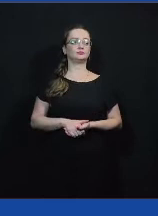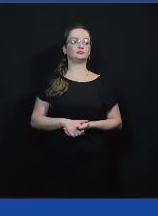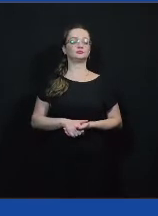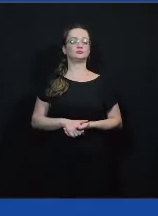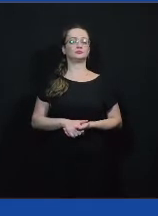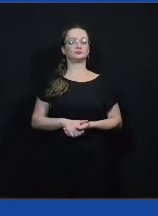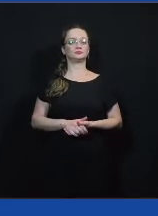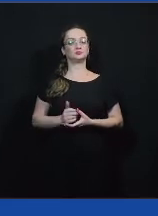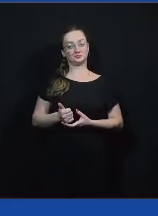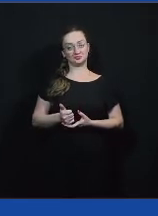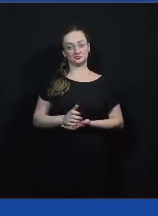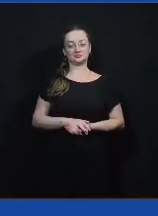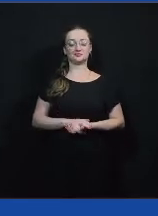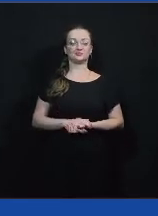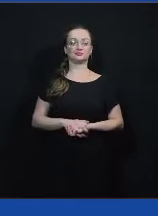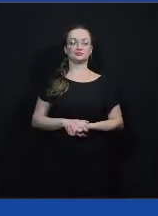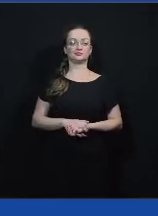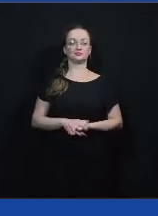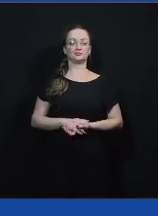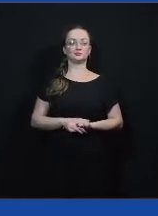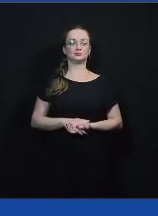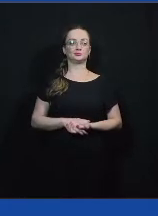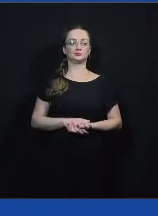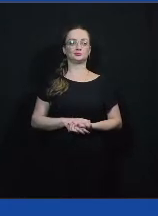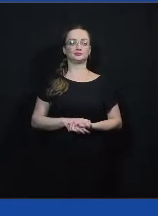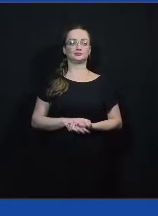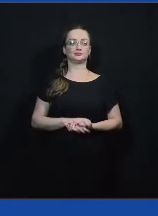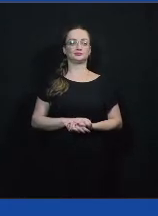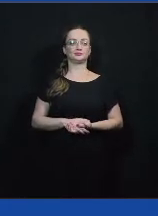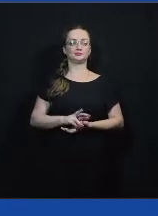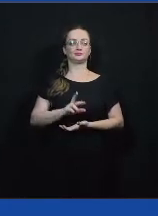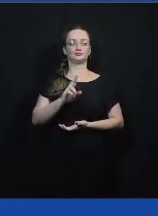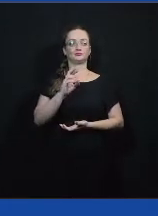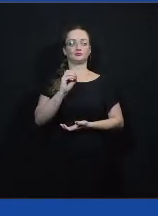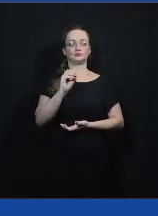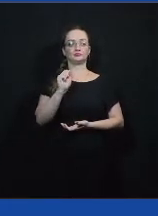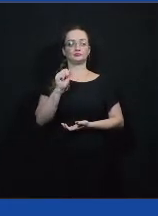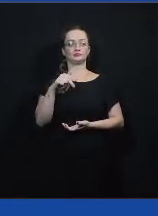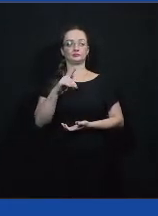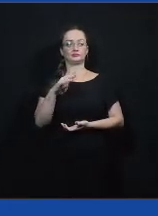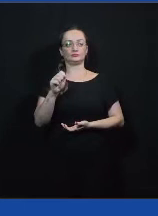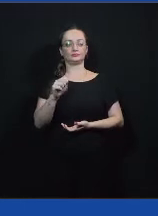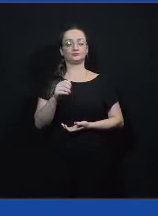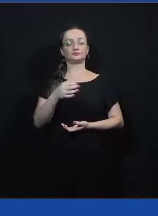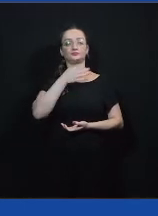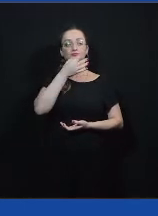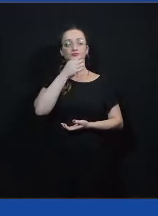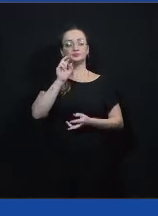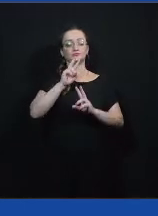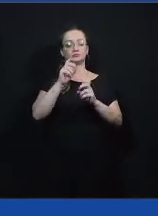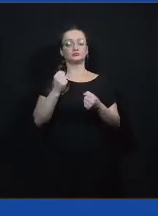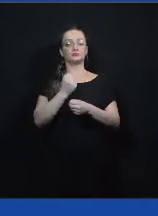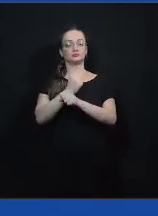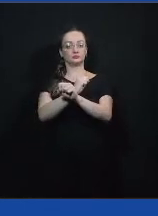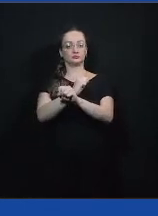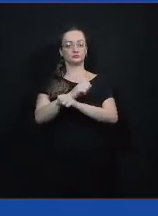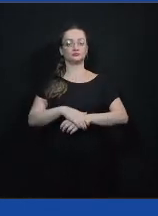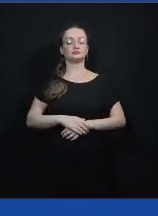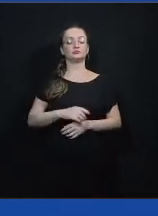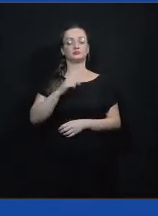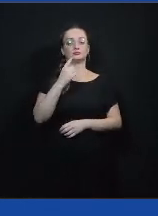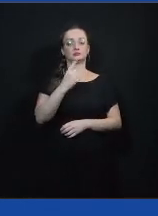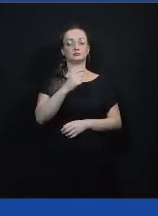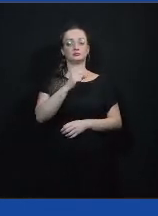a beleza que a Rosângela Ela comentou sobre os escravos aqui no chat nos